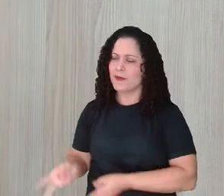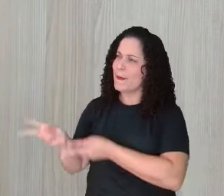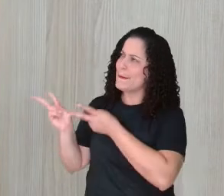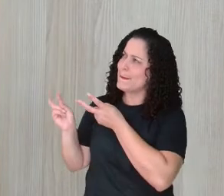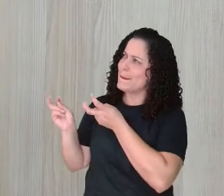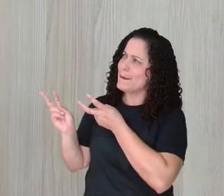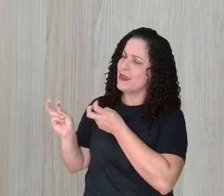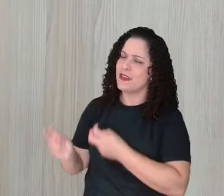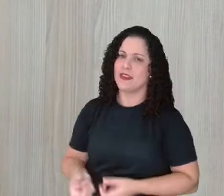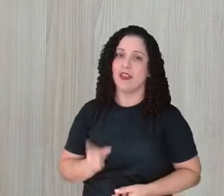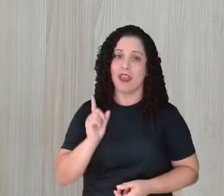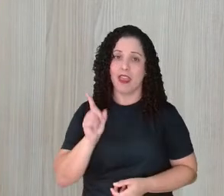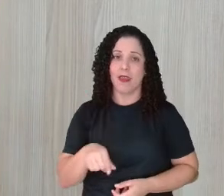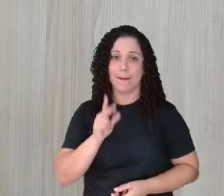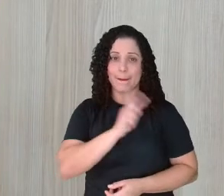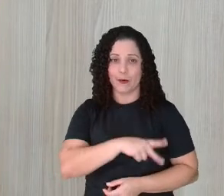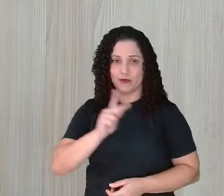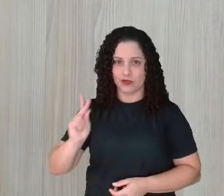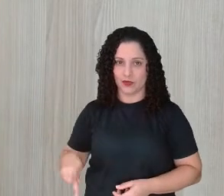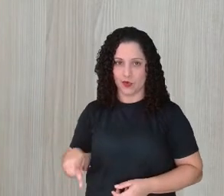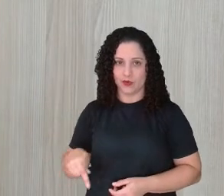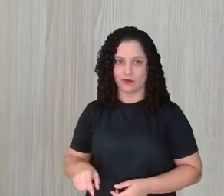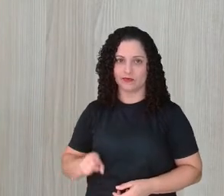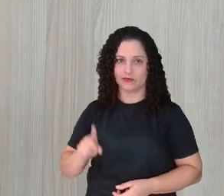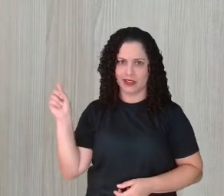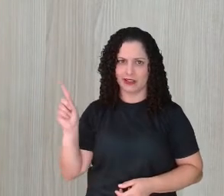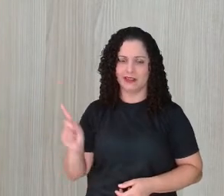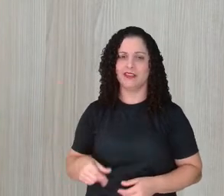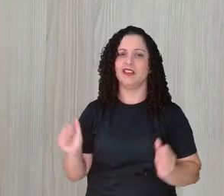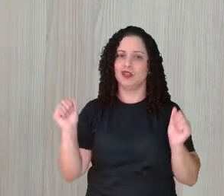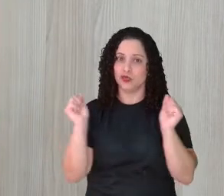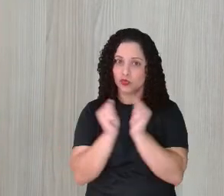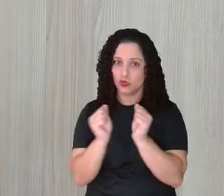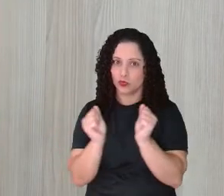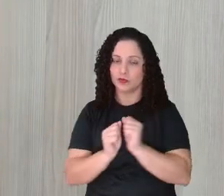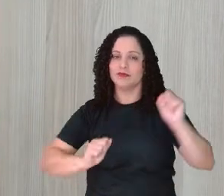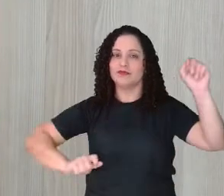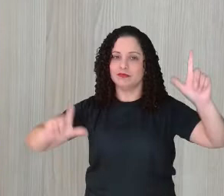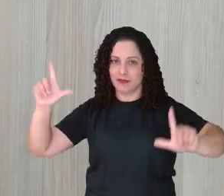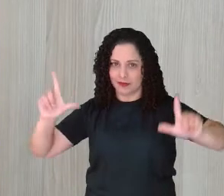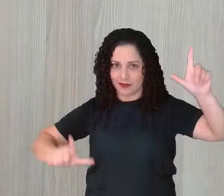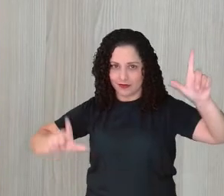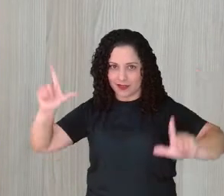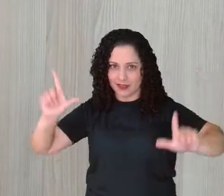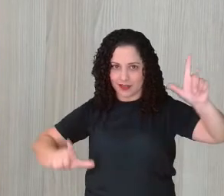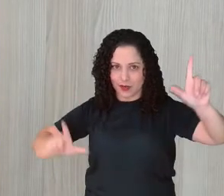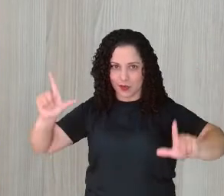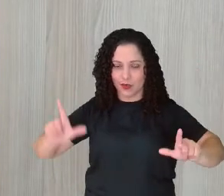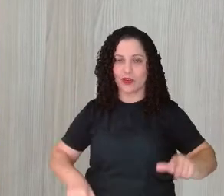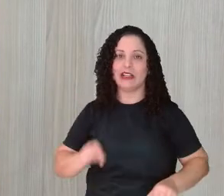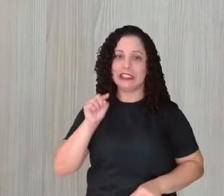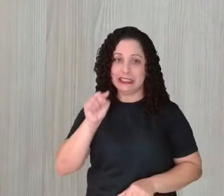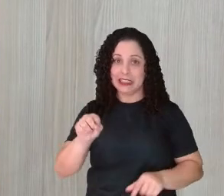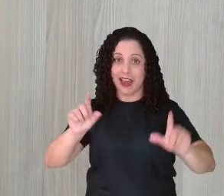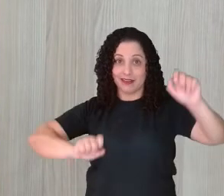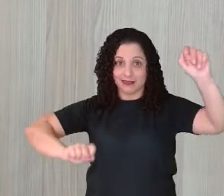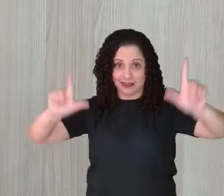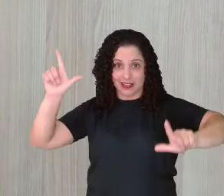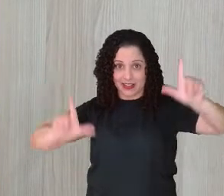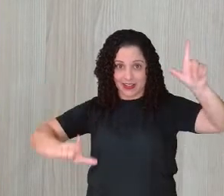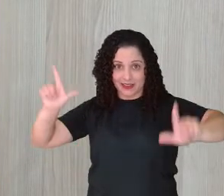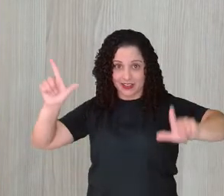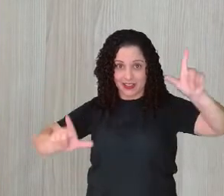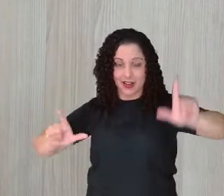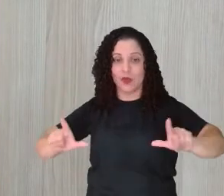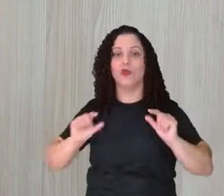que Pedro, quando está aparecendo junto da televisão. E é um polígono. E